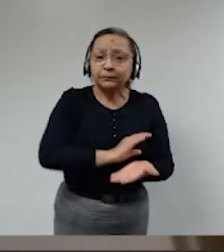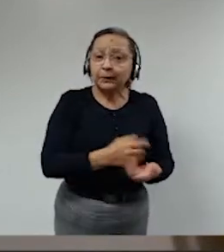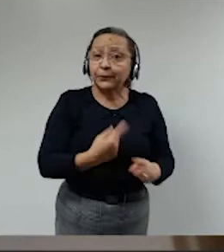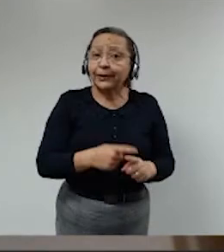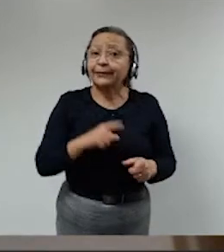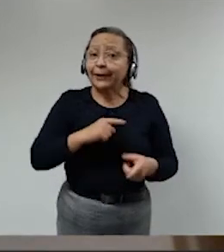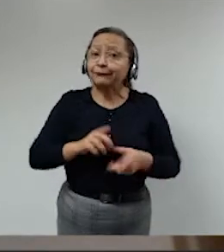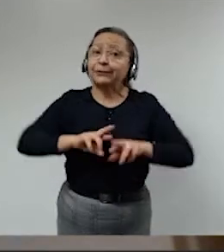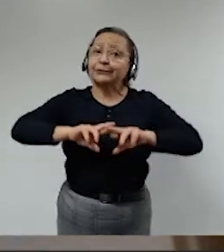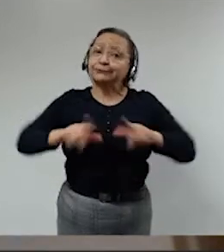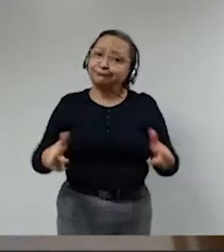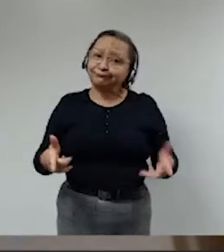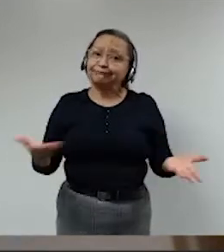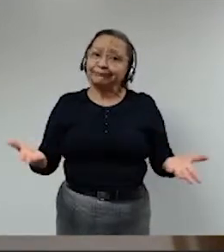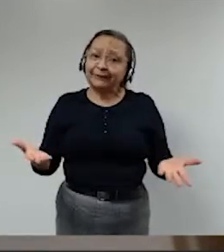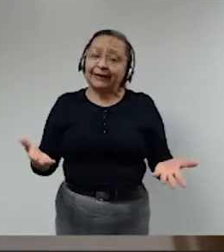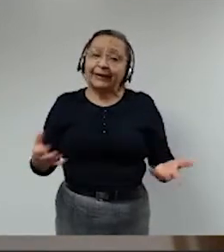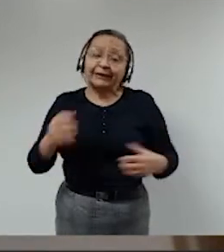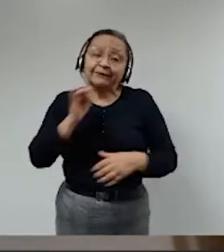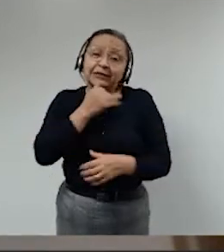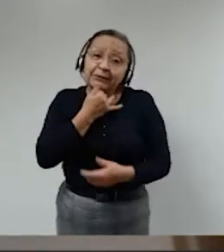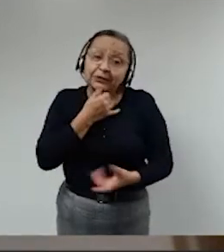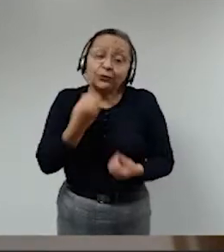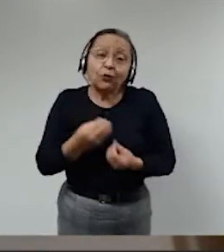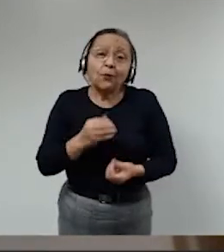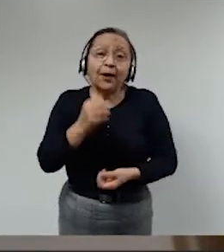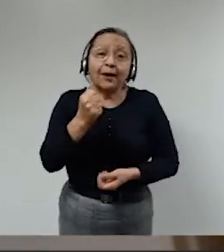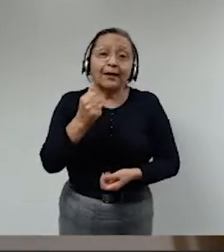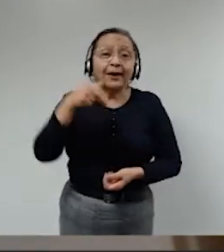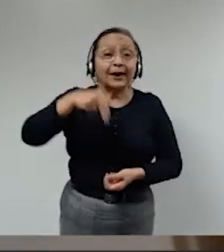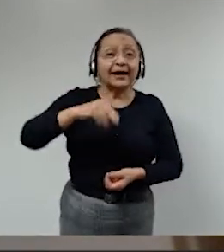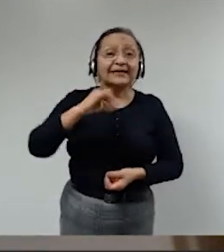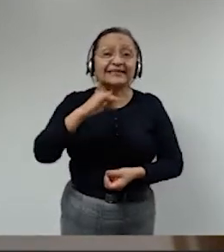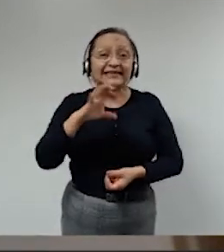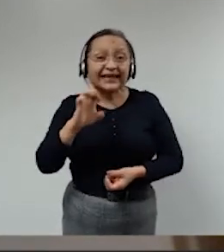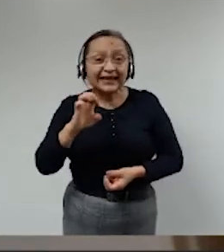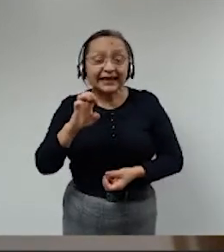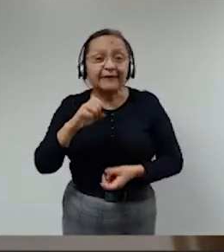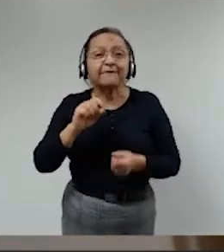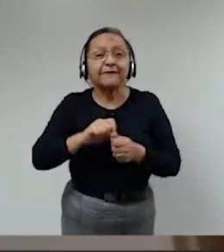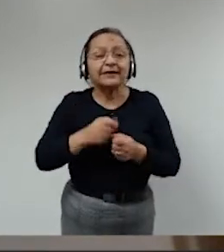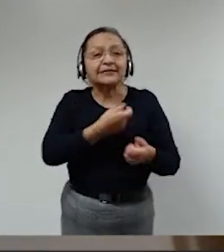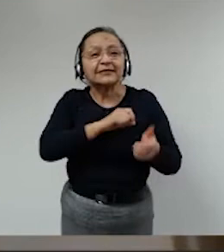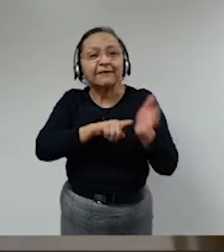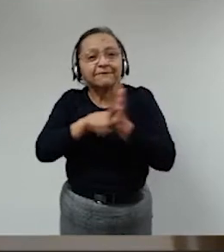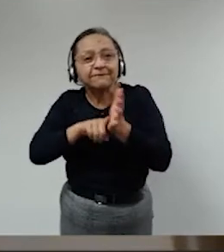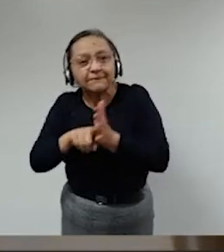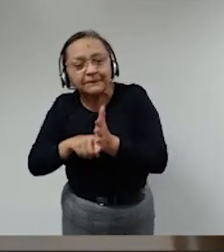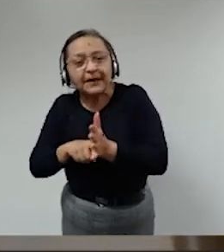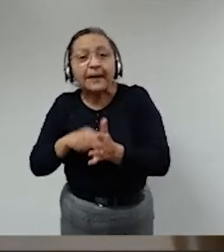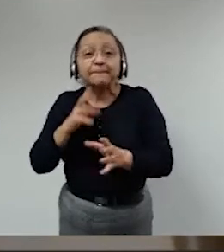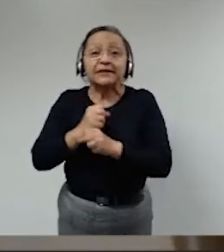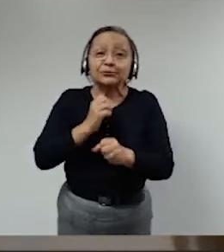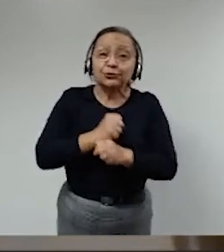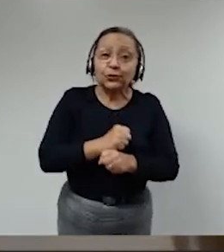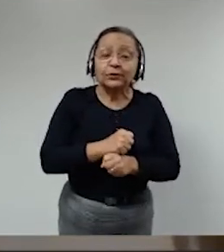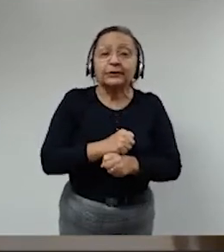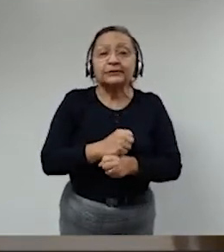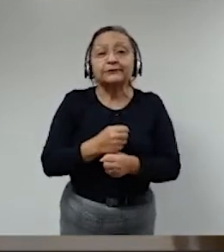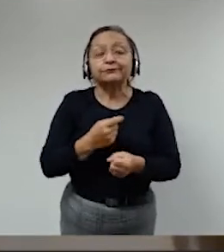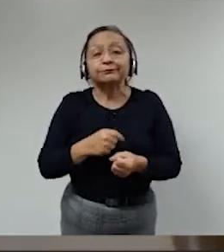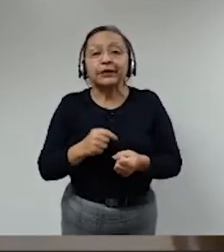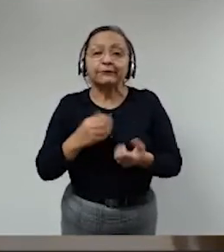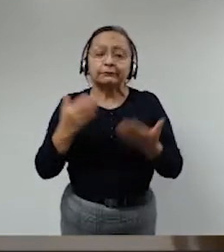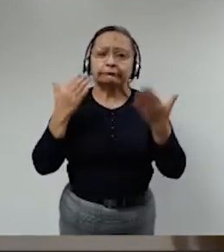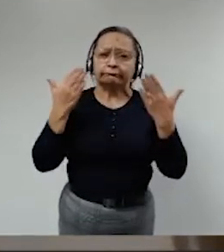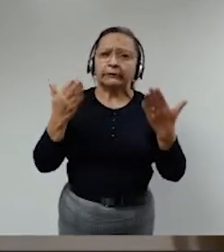na forma como a Ancine, a Agência Nacional de Cinema, realizava a fiscalização das prestações de contas entre a Ancine e o